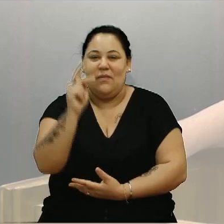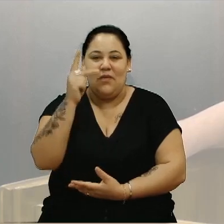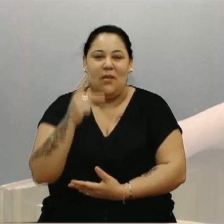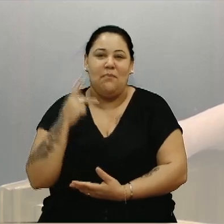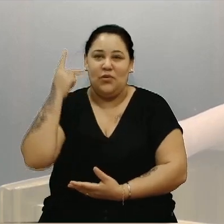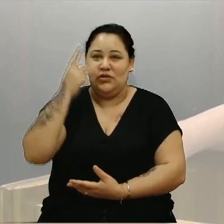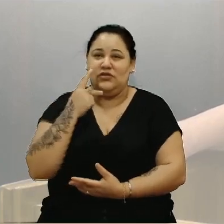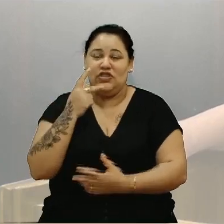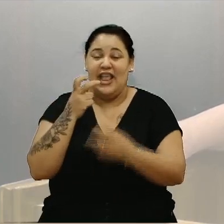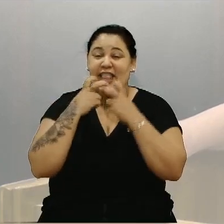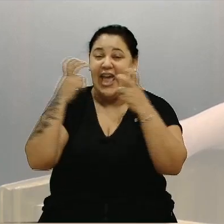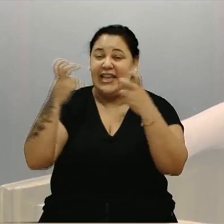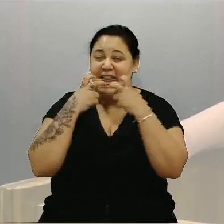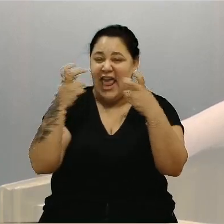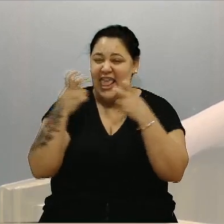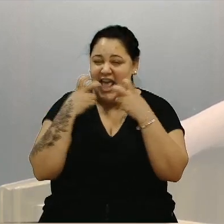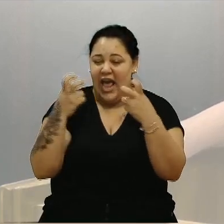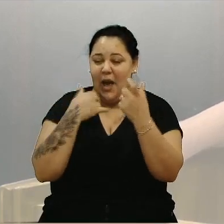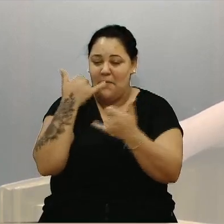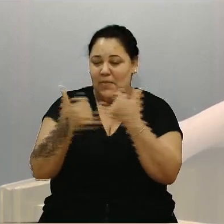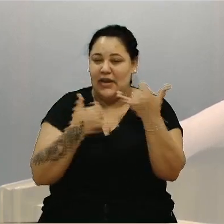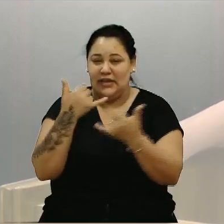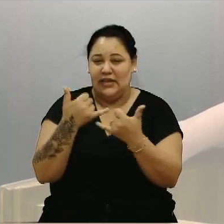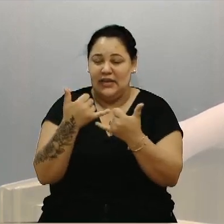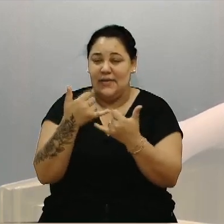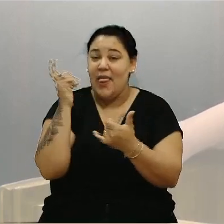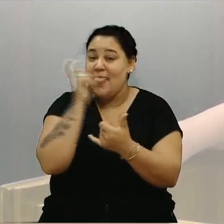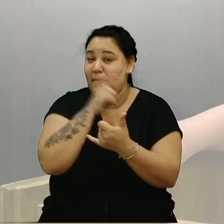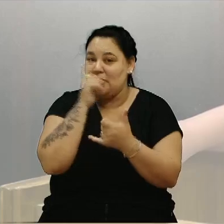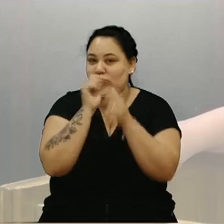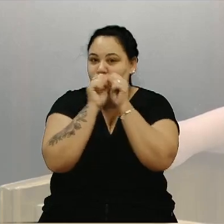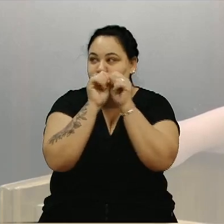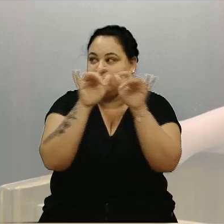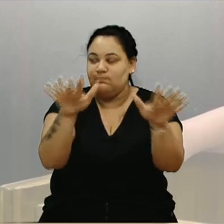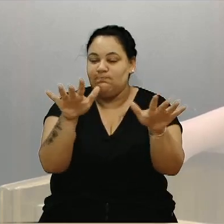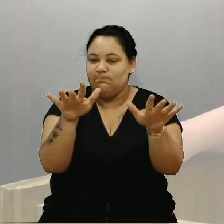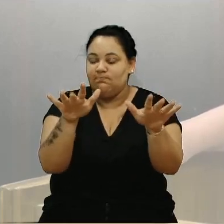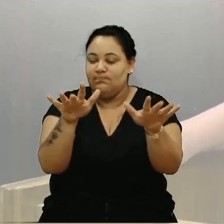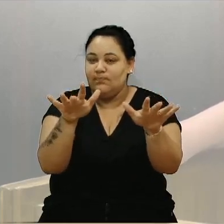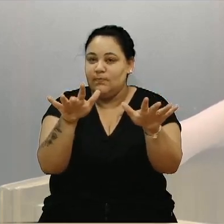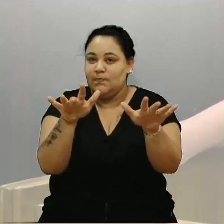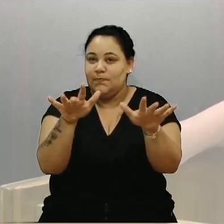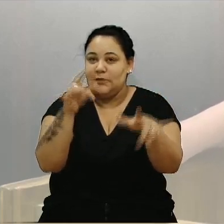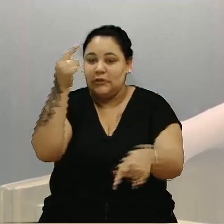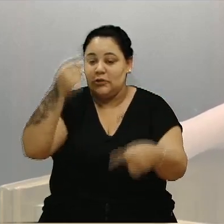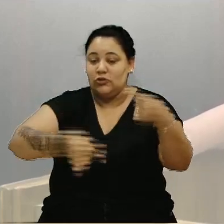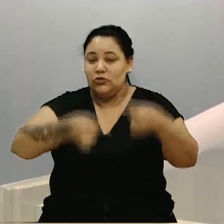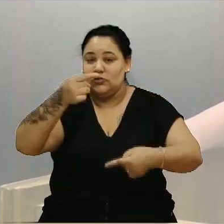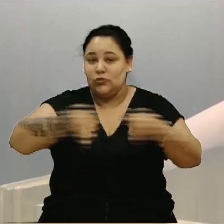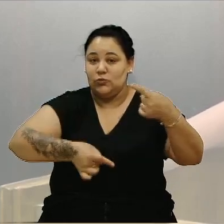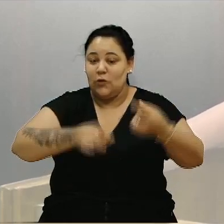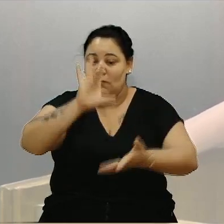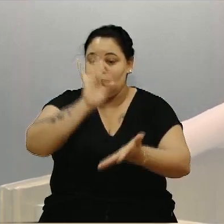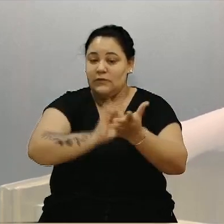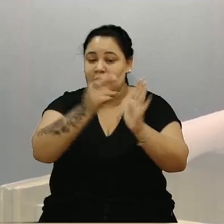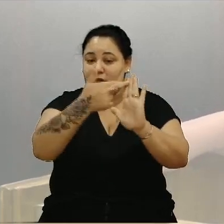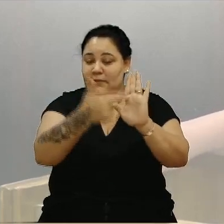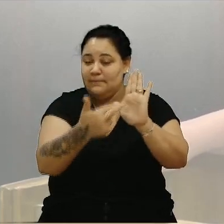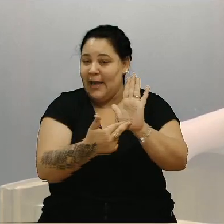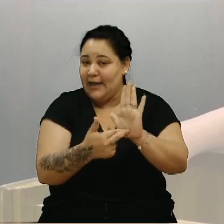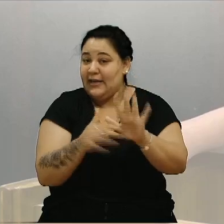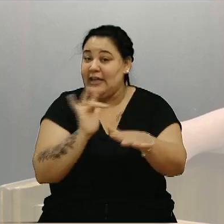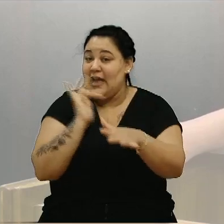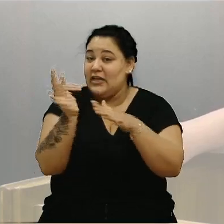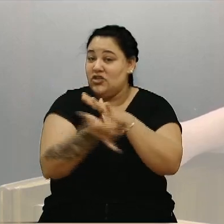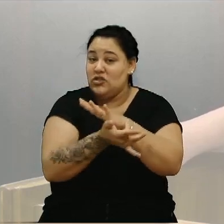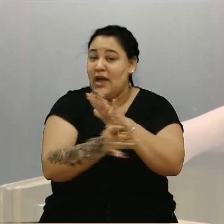Tendel, pela brincadeira, pela fake news. Então, que a gente discuta a regulamentação das redes, para que a gente